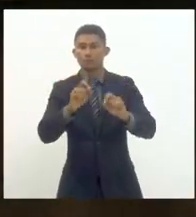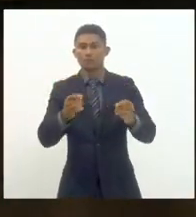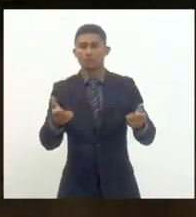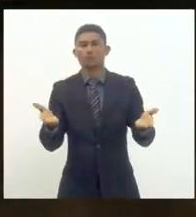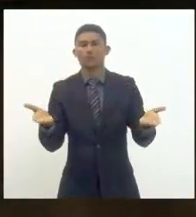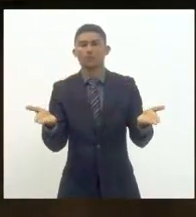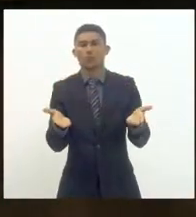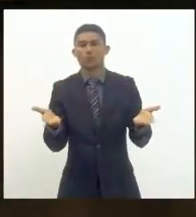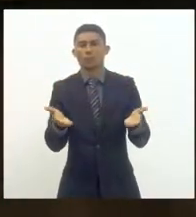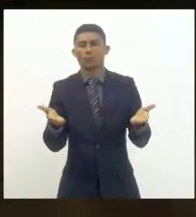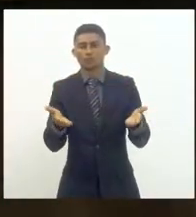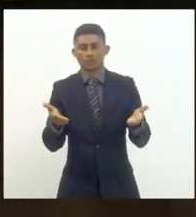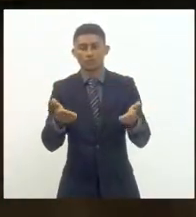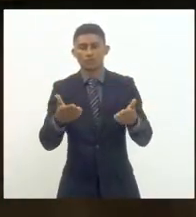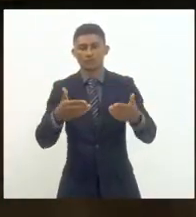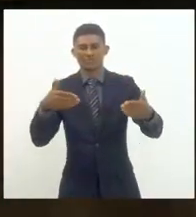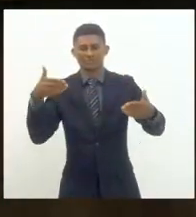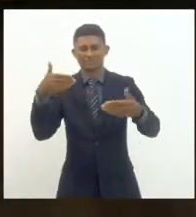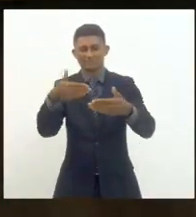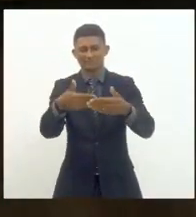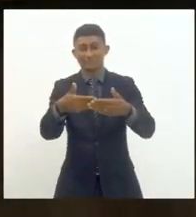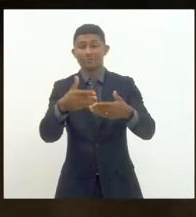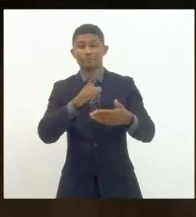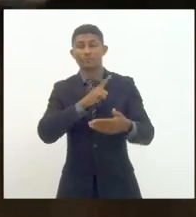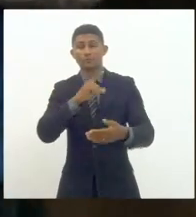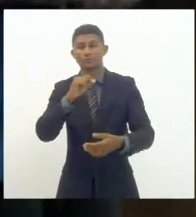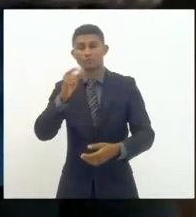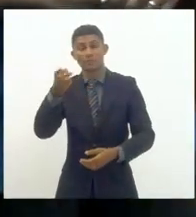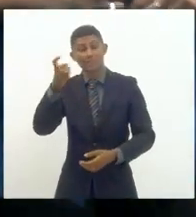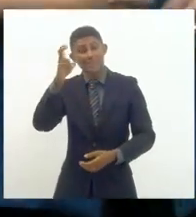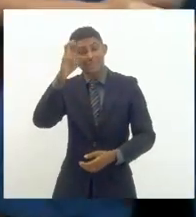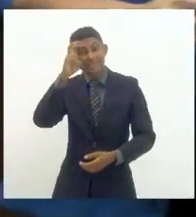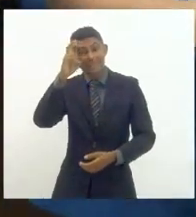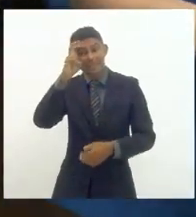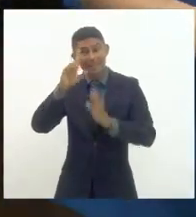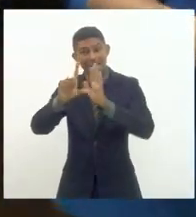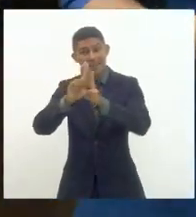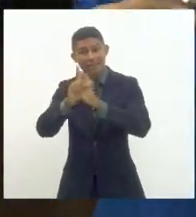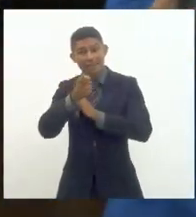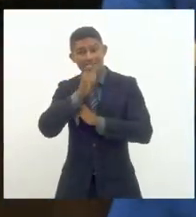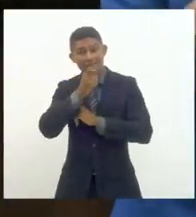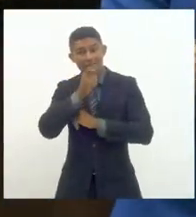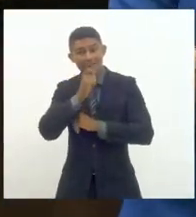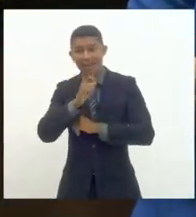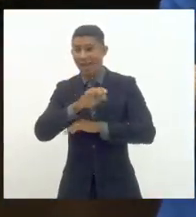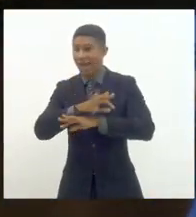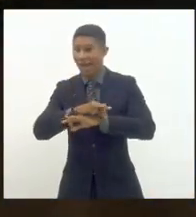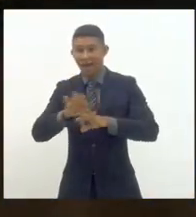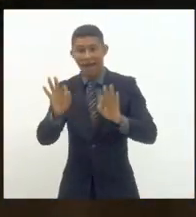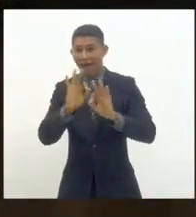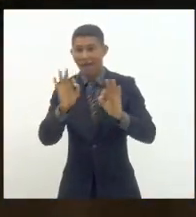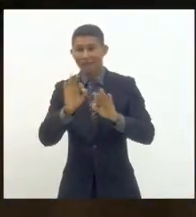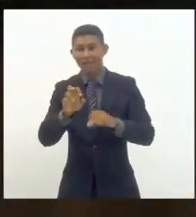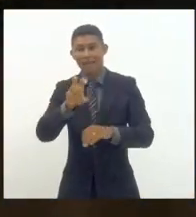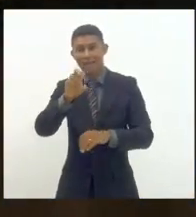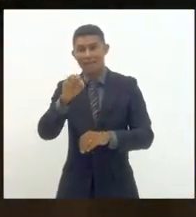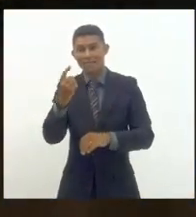nosso encerramento, haverá a quinta sem lei no 501. Já estou intimando todos os